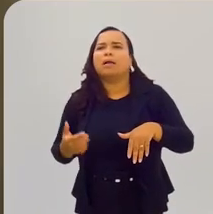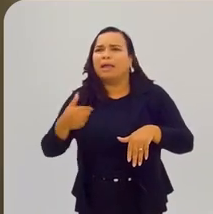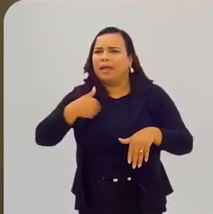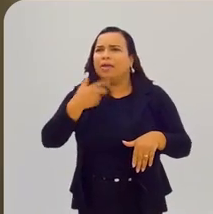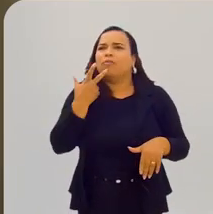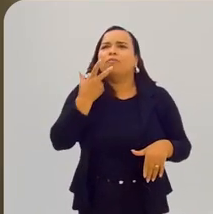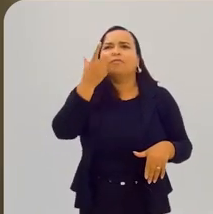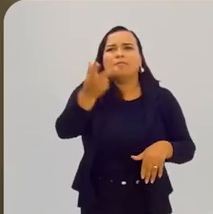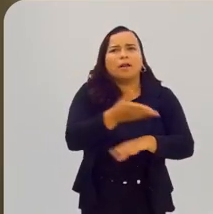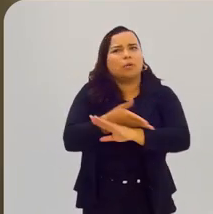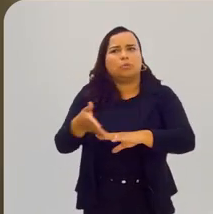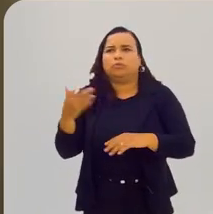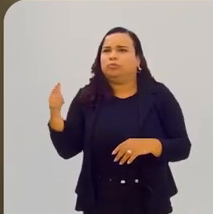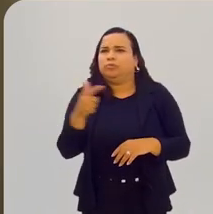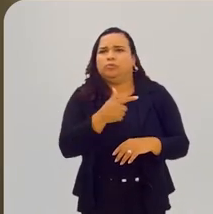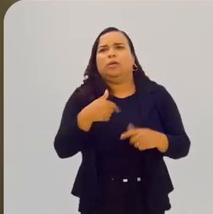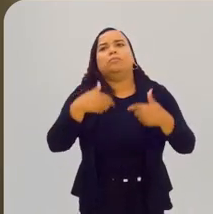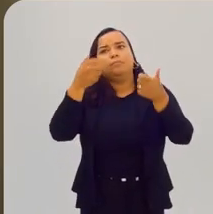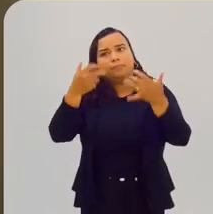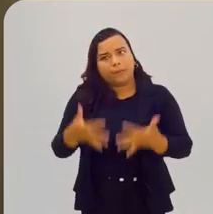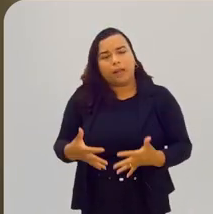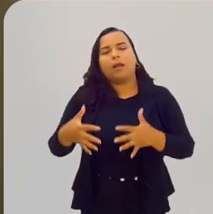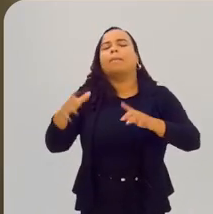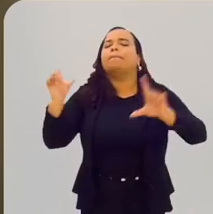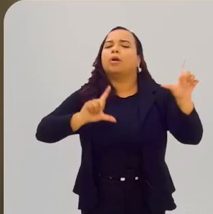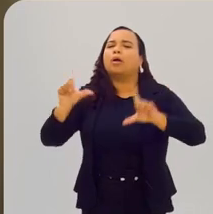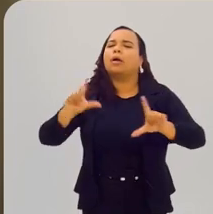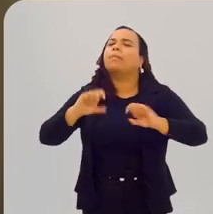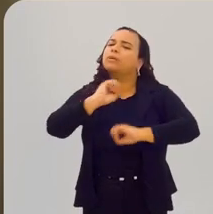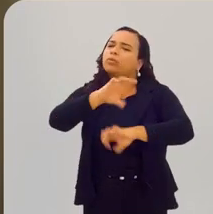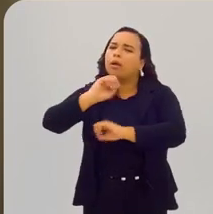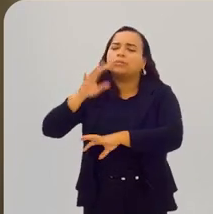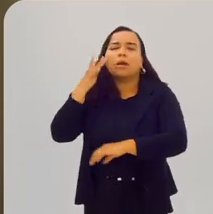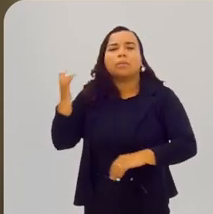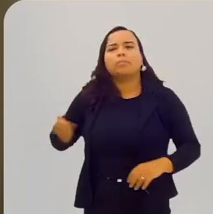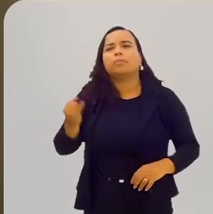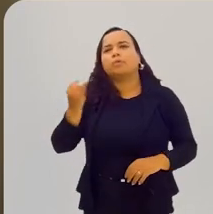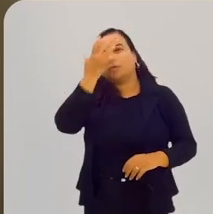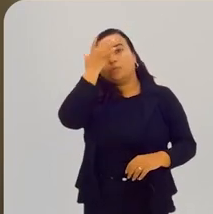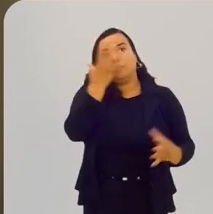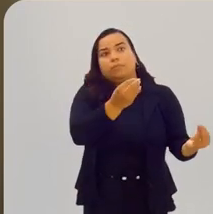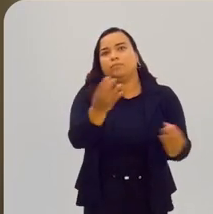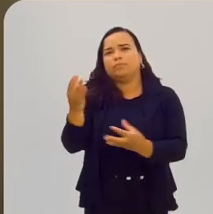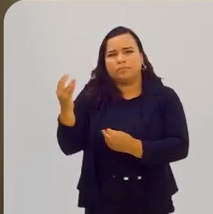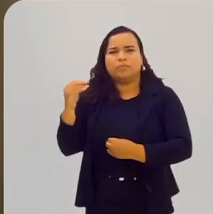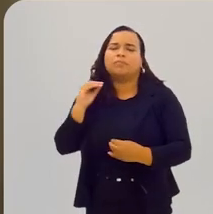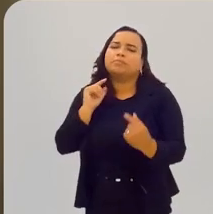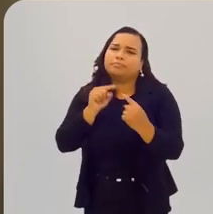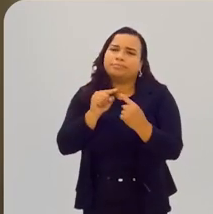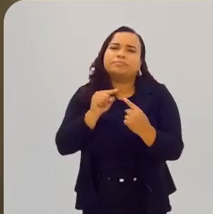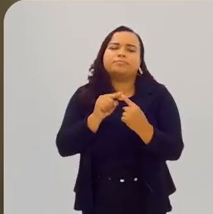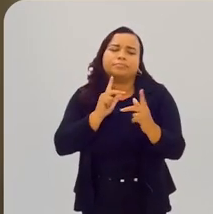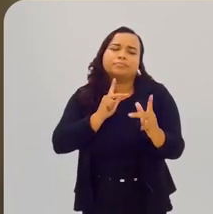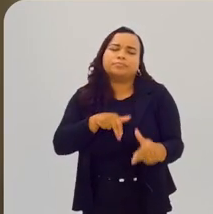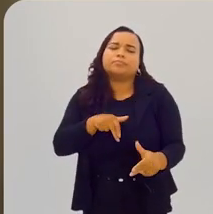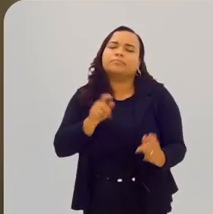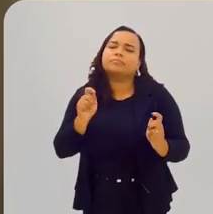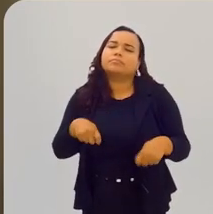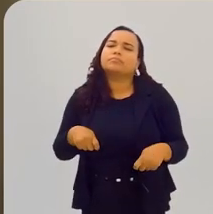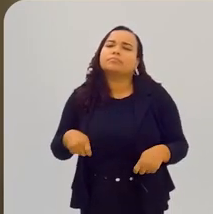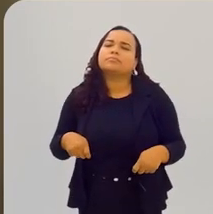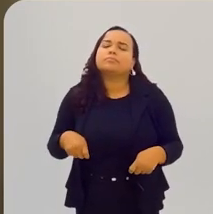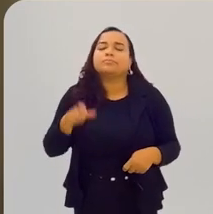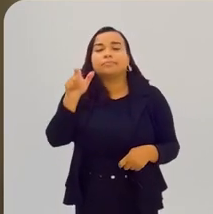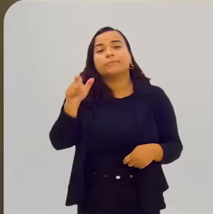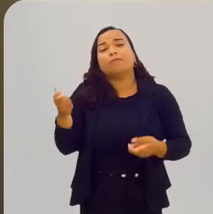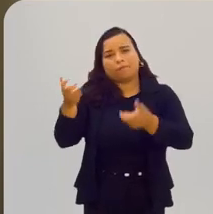é uma coisa que eu nem falo muito para as pessoas eu tô falando que é um programa de educação eu acho que pode muita gente acaba se identificando com algumas coisas